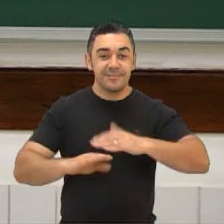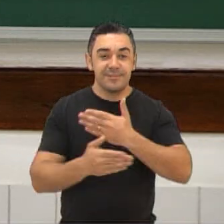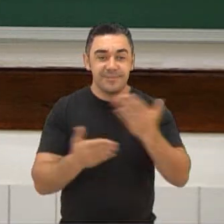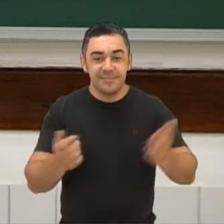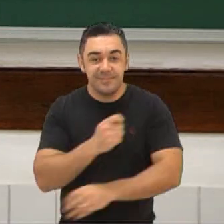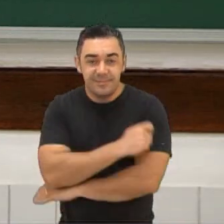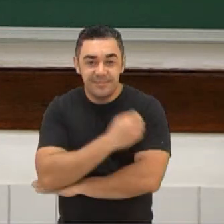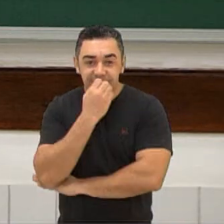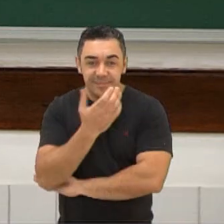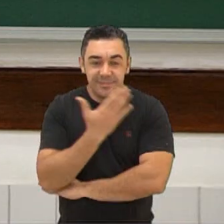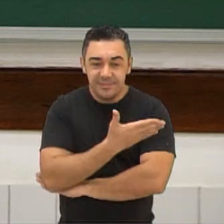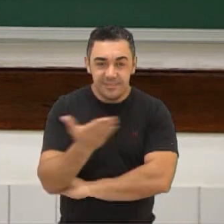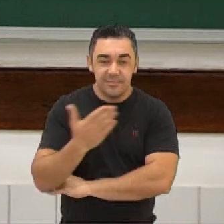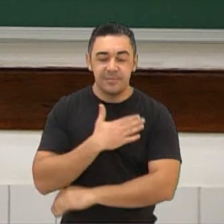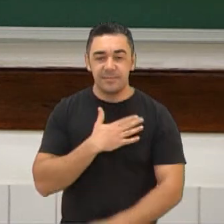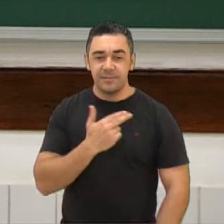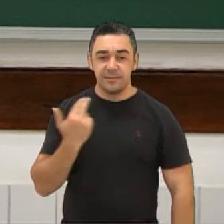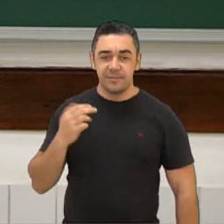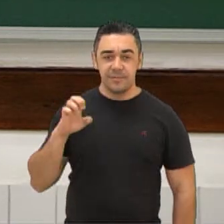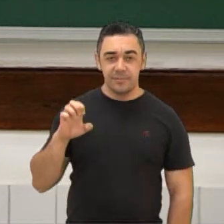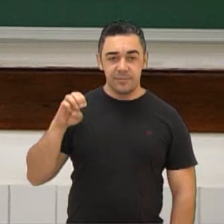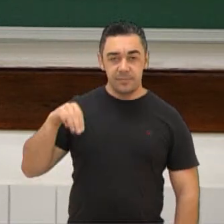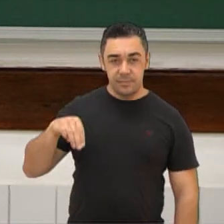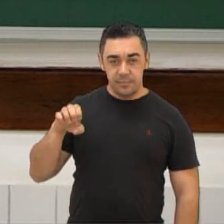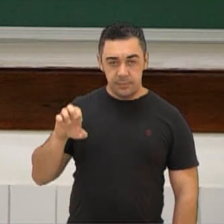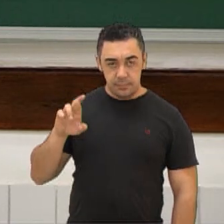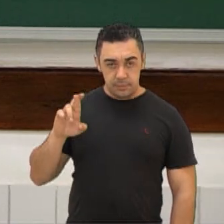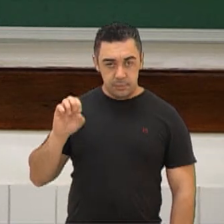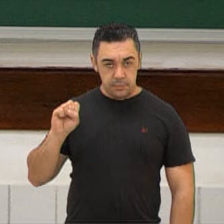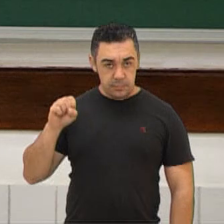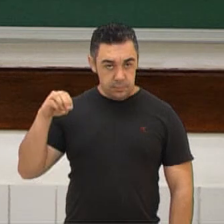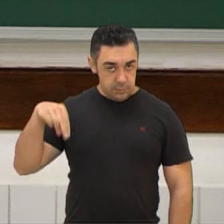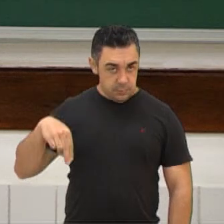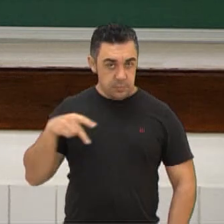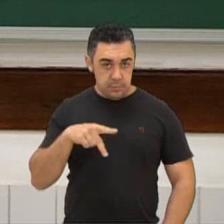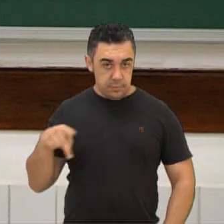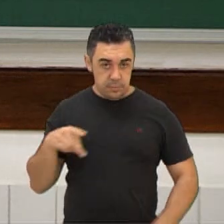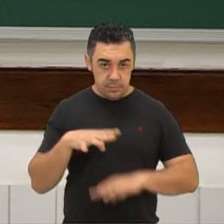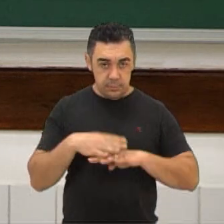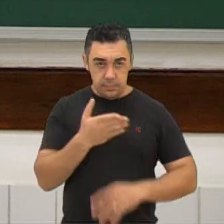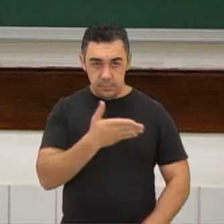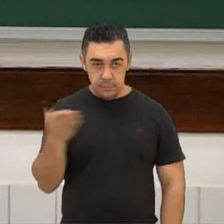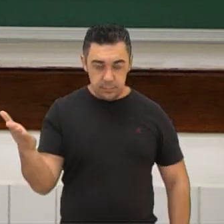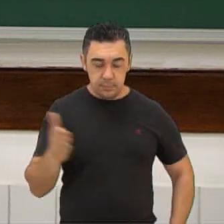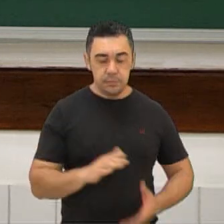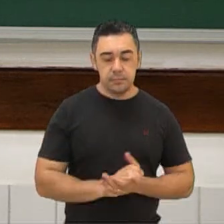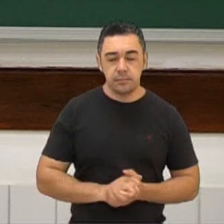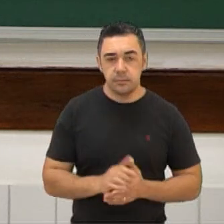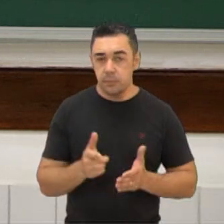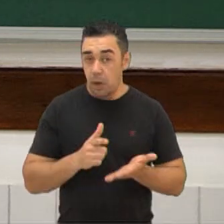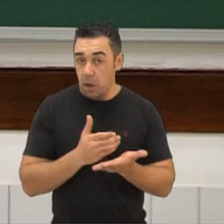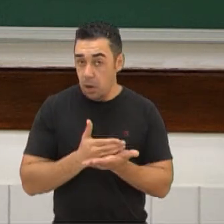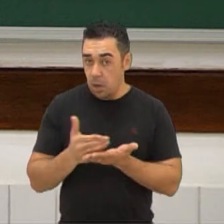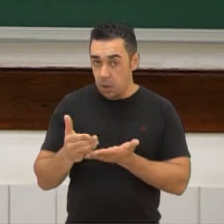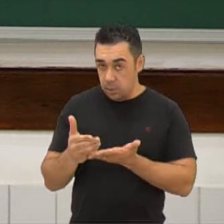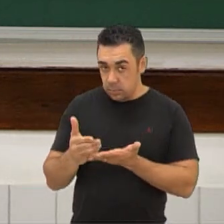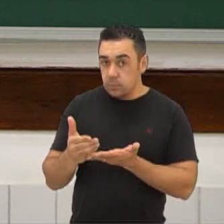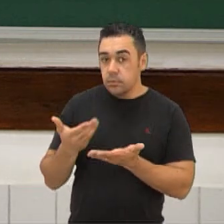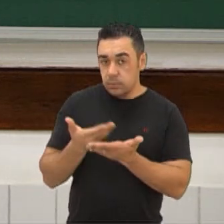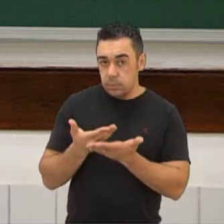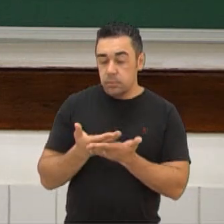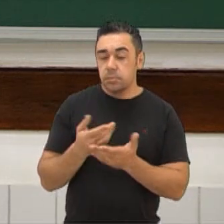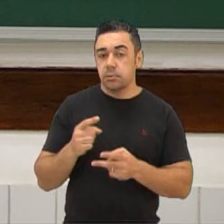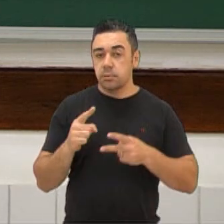Olá, alunos, tudo bem? Me chamo Emerson, serei professor de matemática de vocês hoje. Antes de iniciarmos a aula, vamos